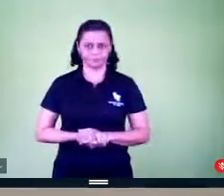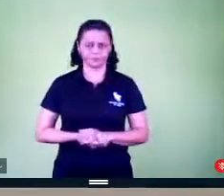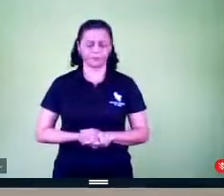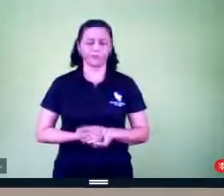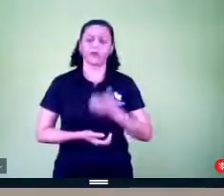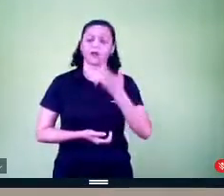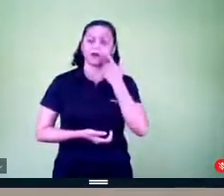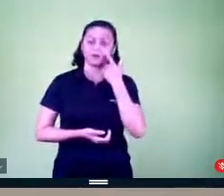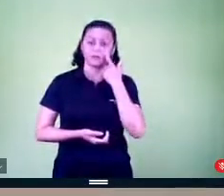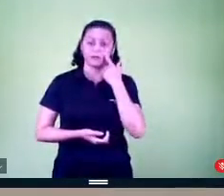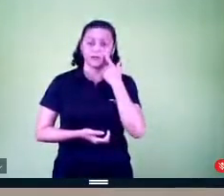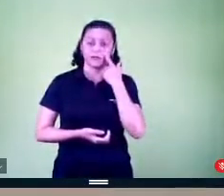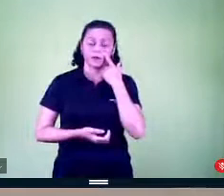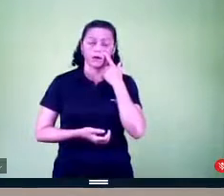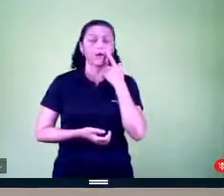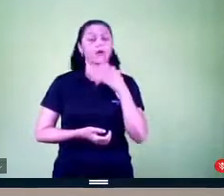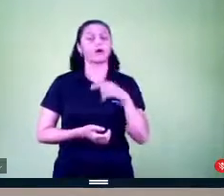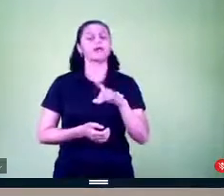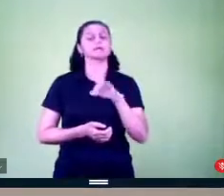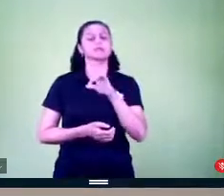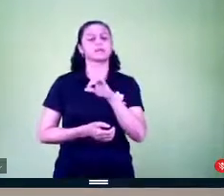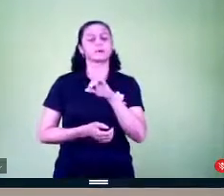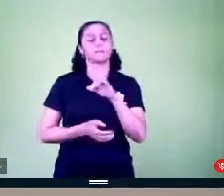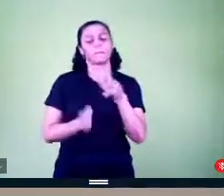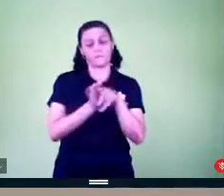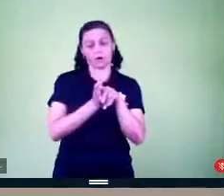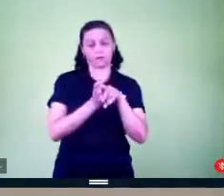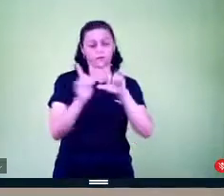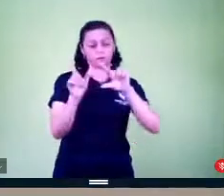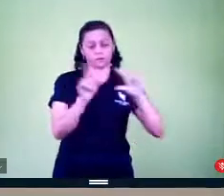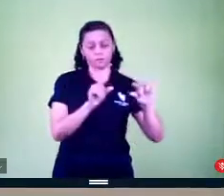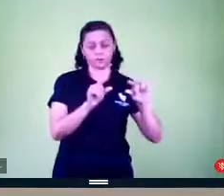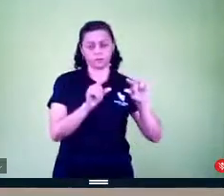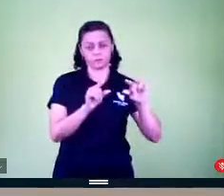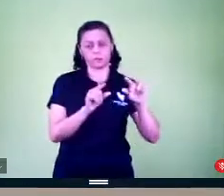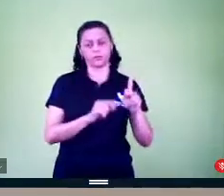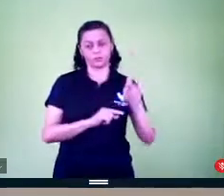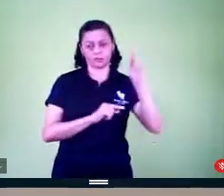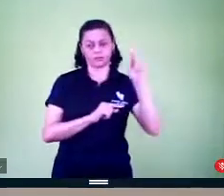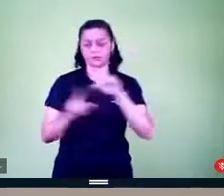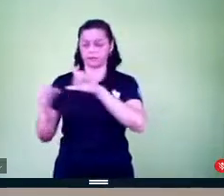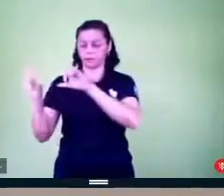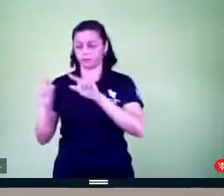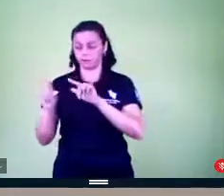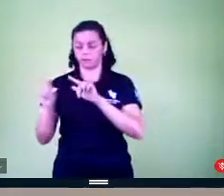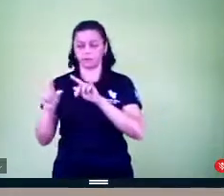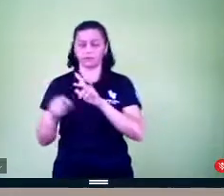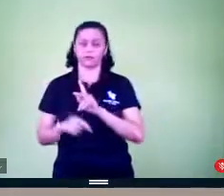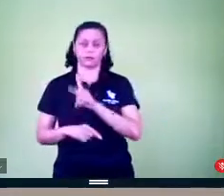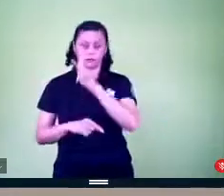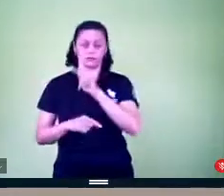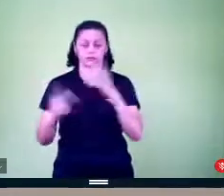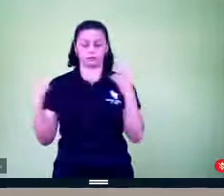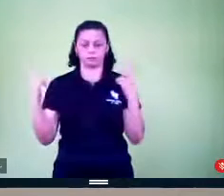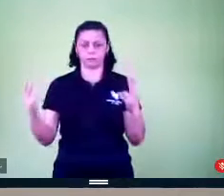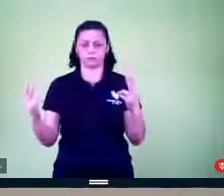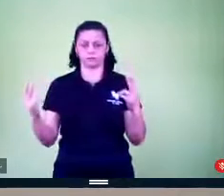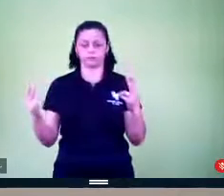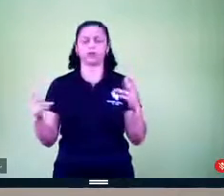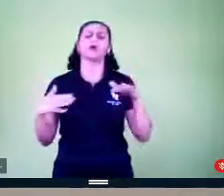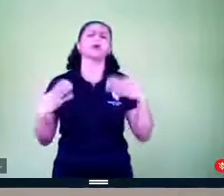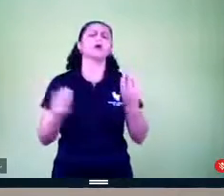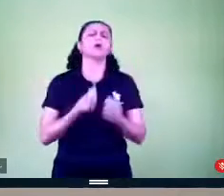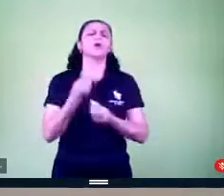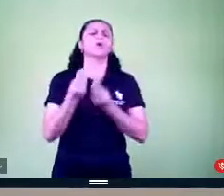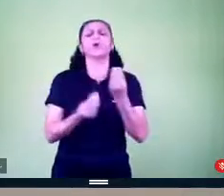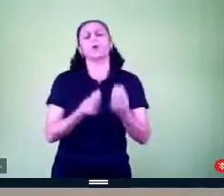que é igual a queda de tensão da fonte. Como é que eu calcularia essa queda de tensão, ou melhor dizendo, a